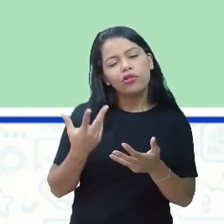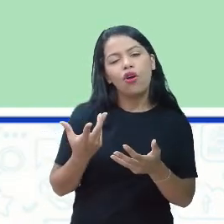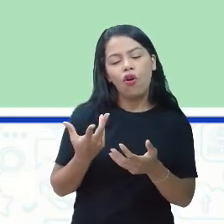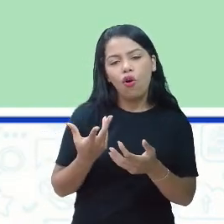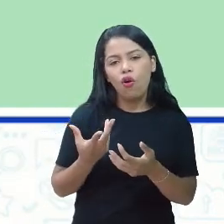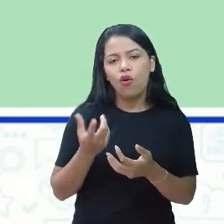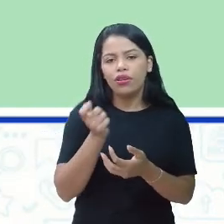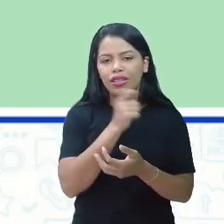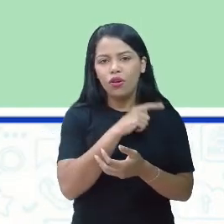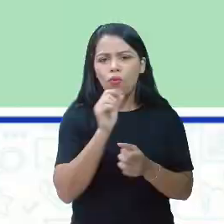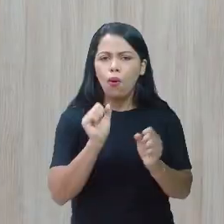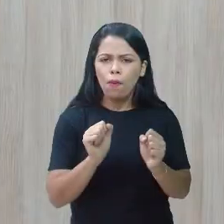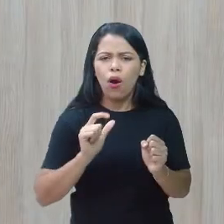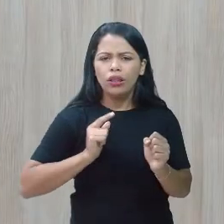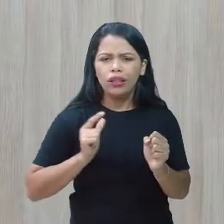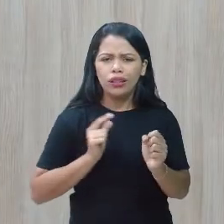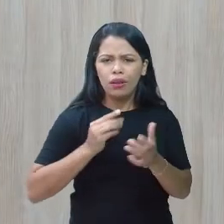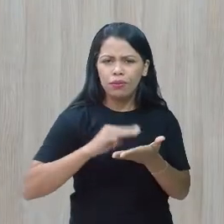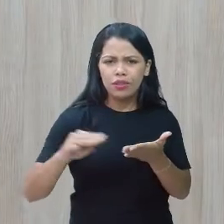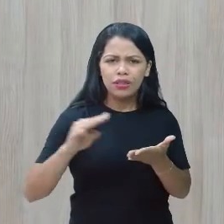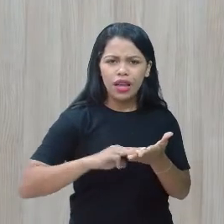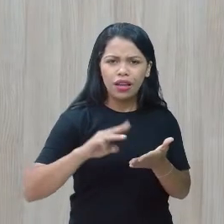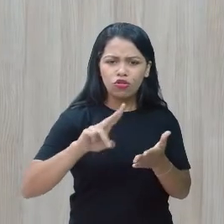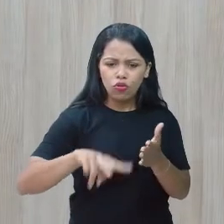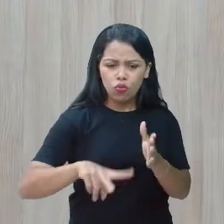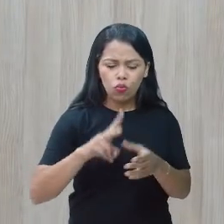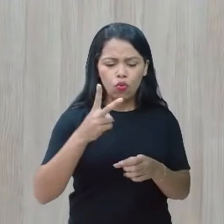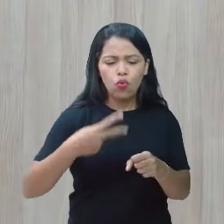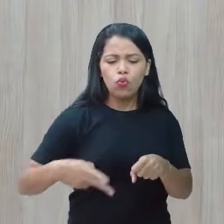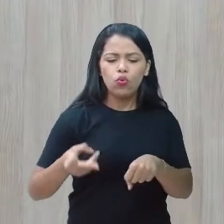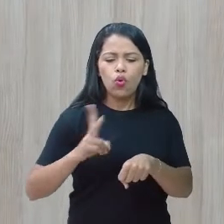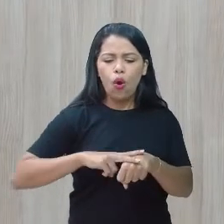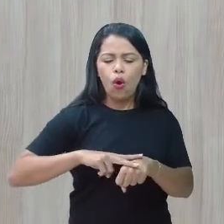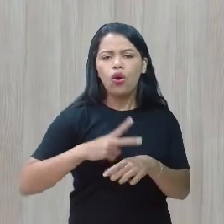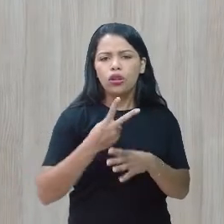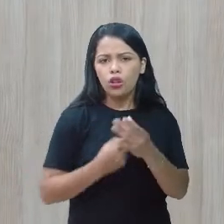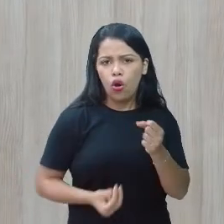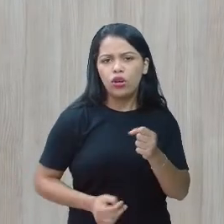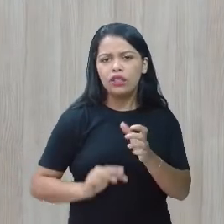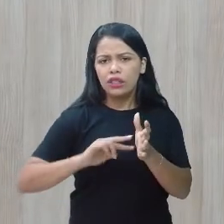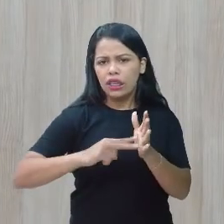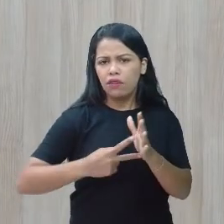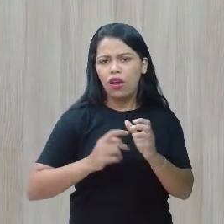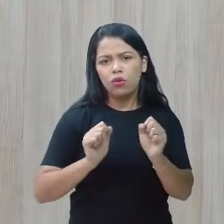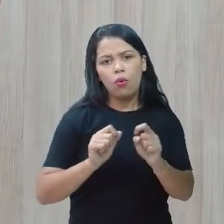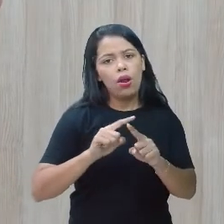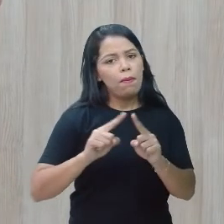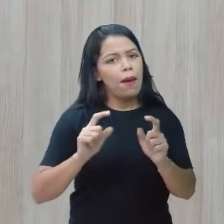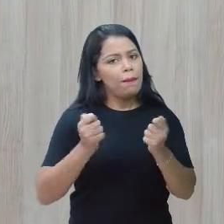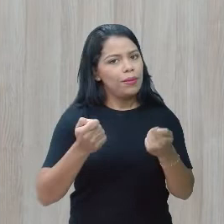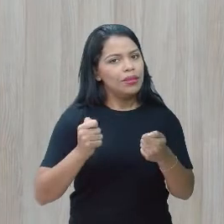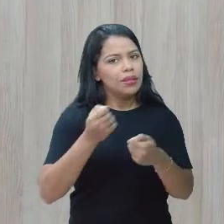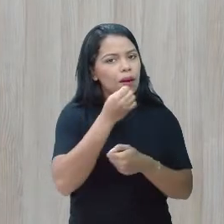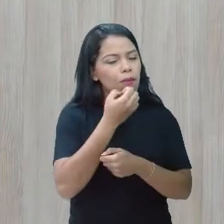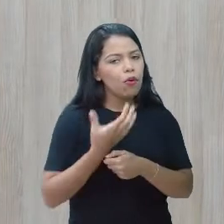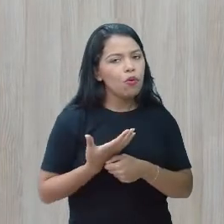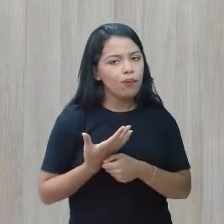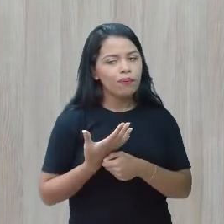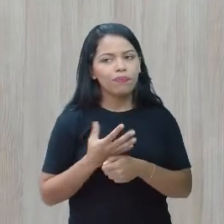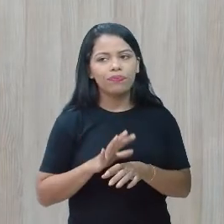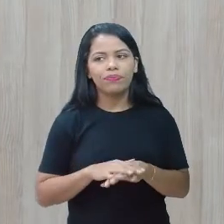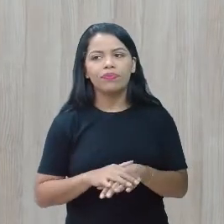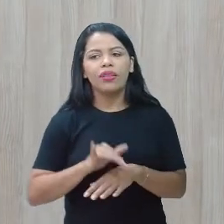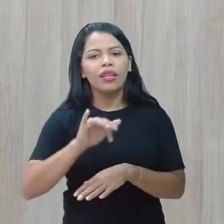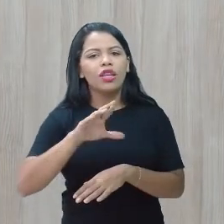sentido? Pode. Mas deve ser humorístico, saudável para quem escuta. Sarcasmo, ironia,